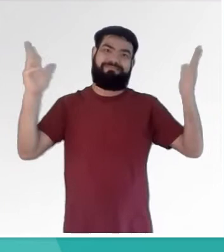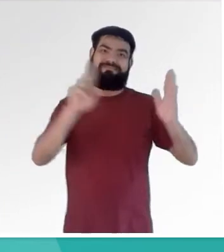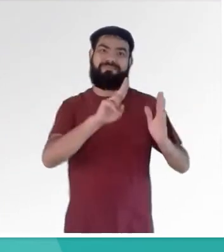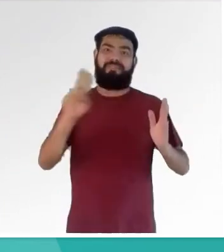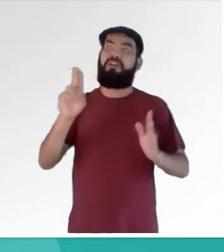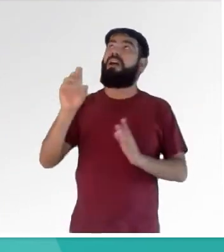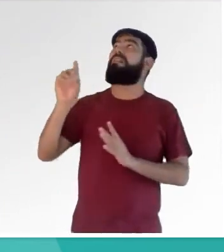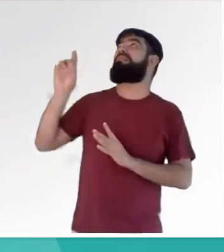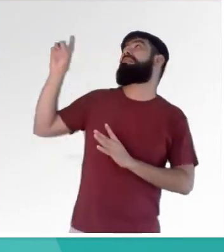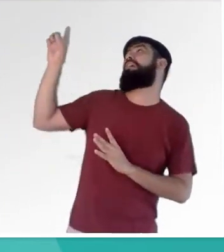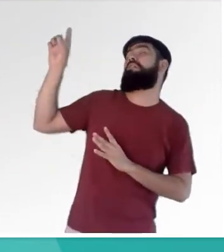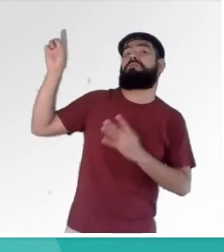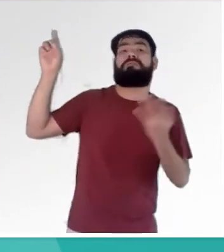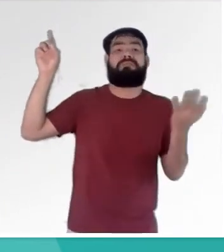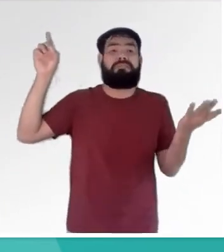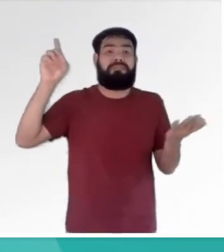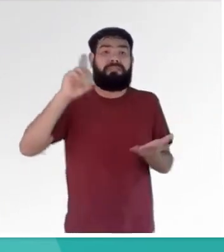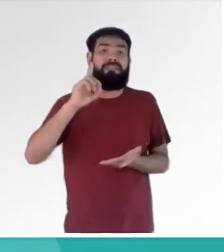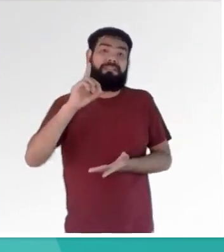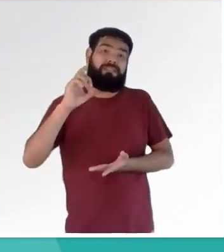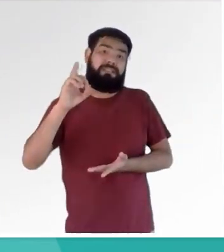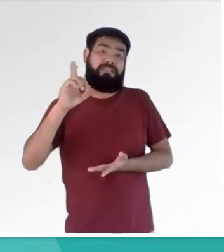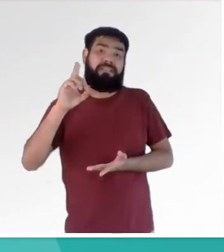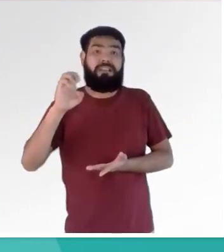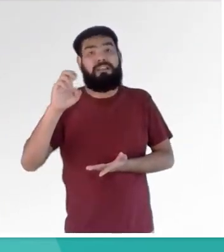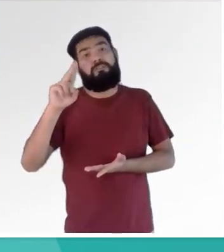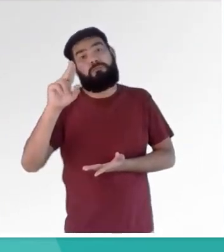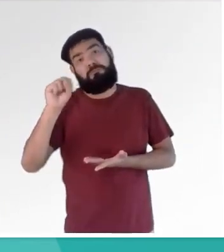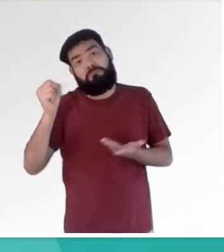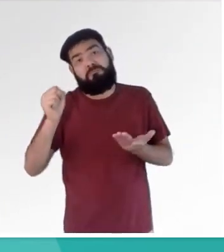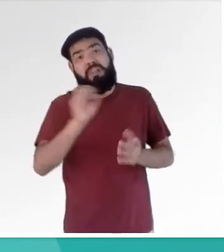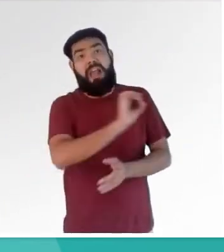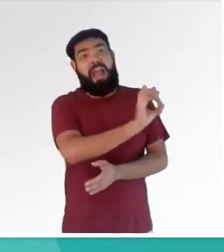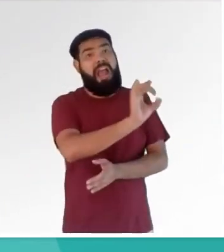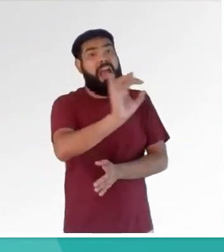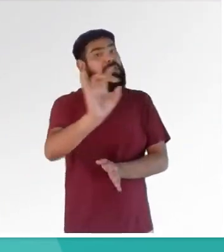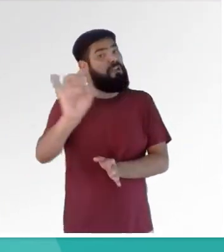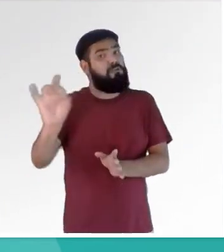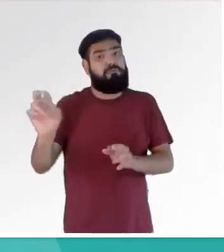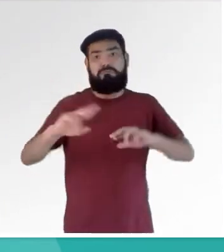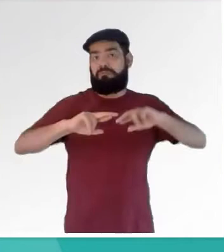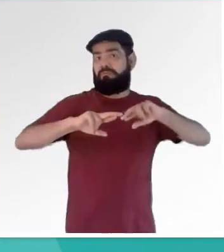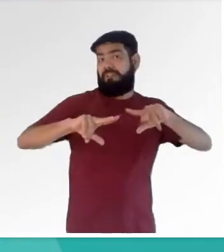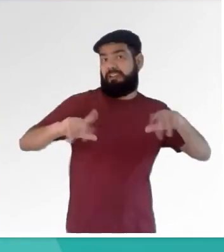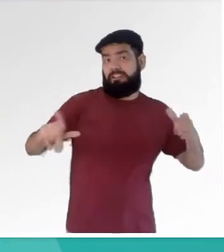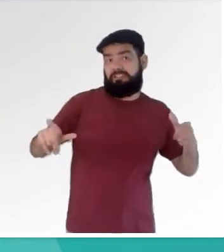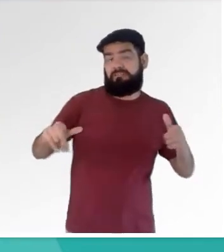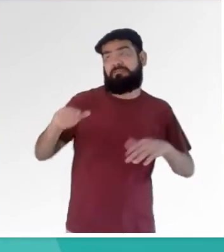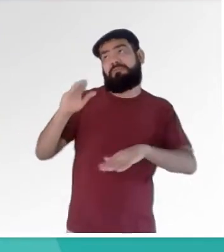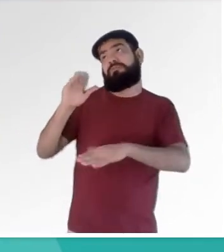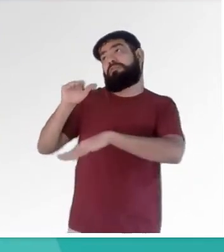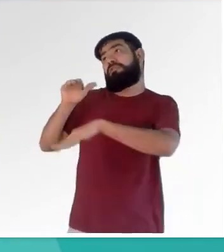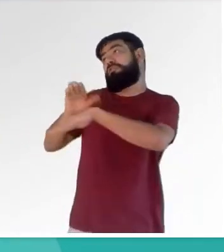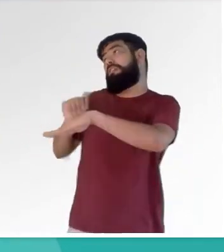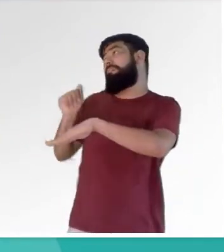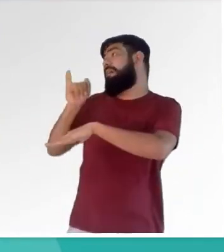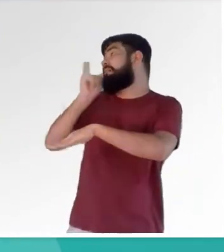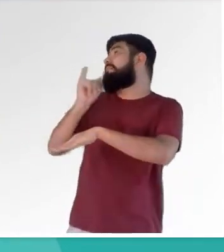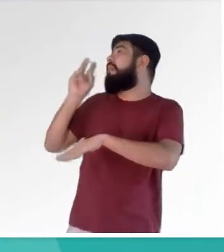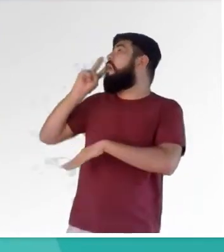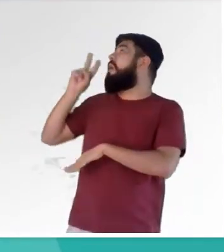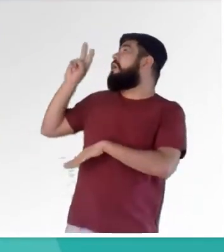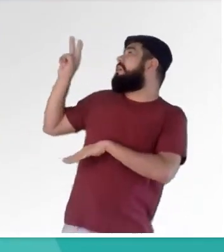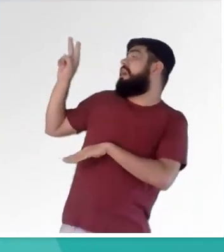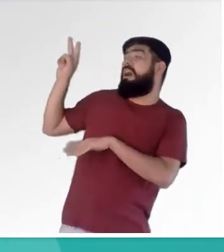de deuses. Aí cada religião vai ter a sua maneira de chamar esse Deus, de olhar para esse